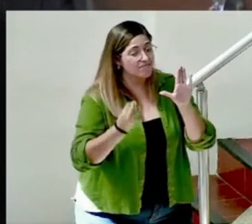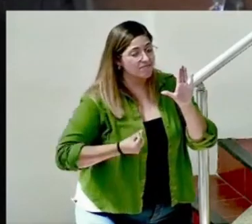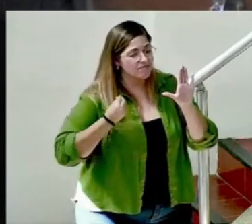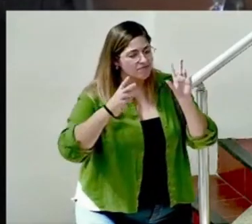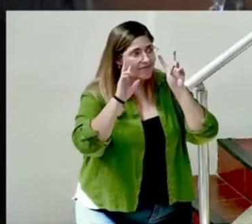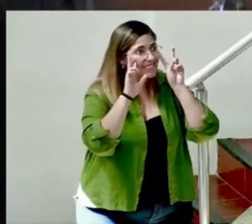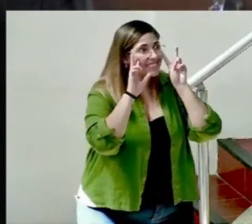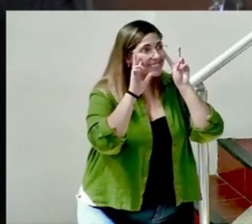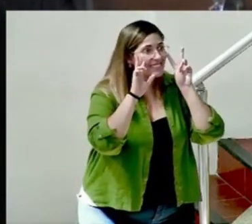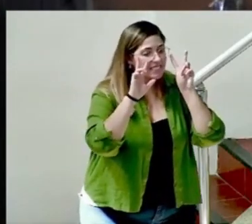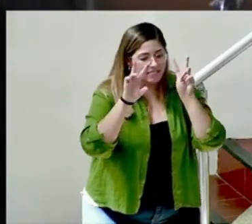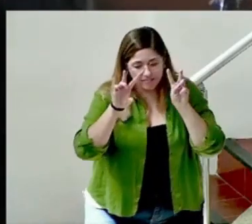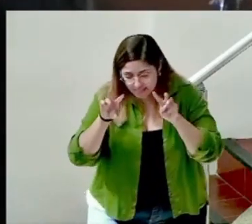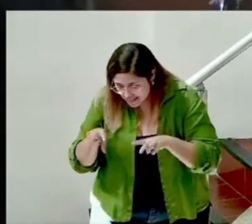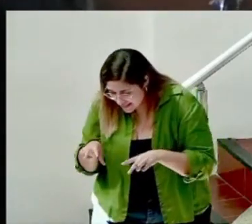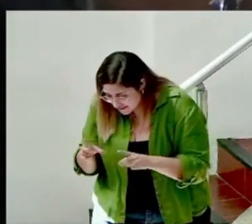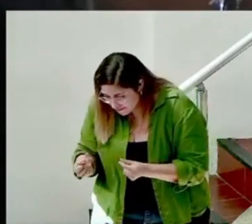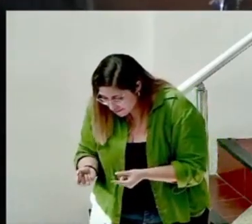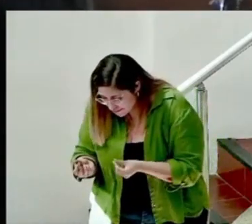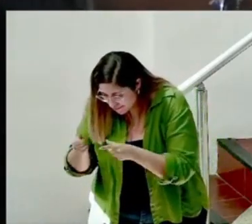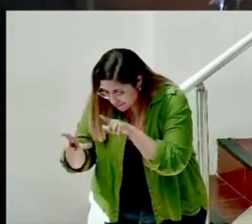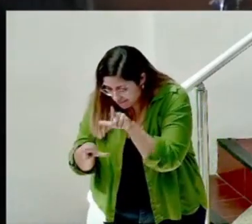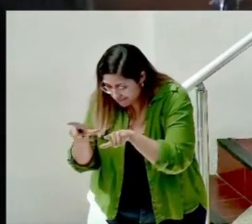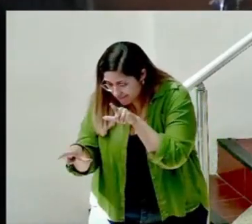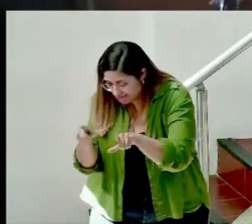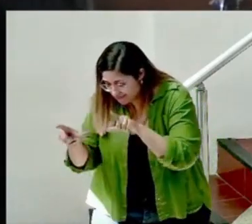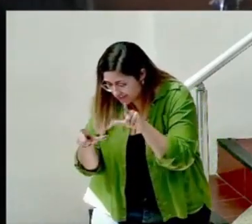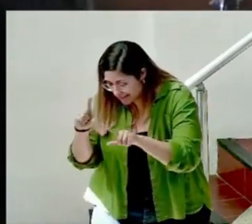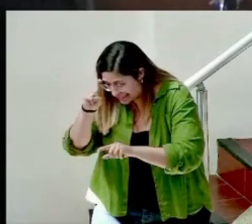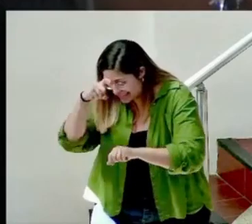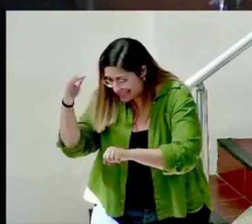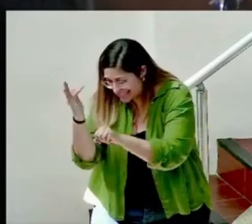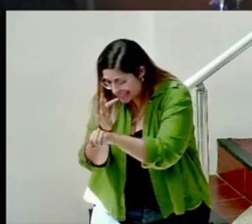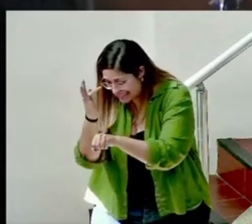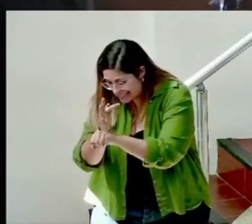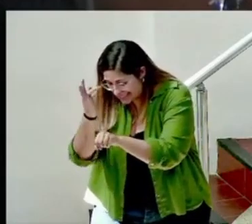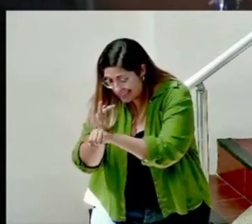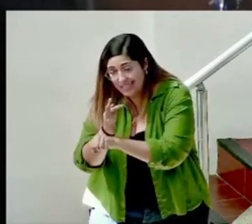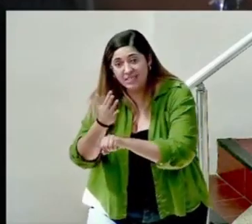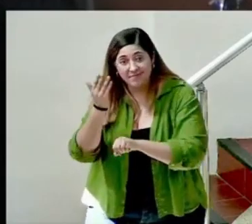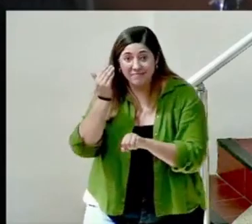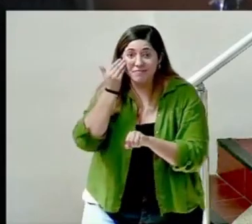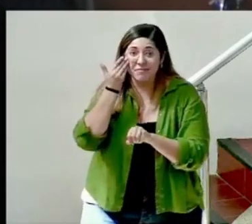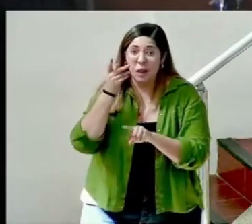A Escritura não fala que as riquezas são pecado, mas a Escritura